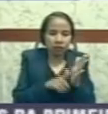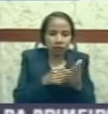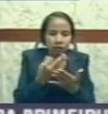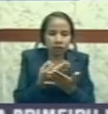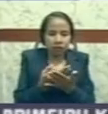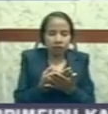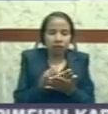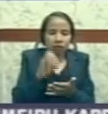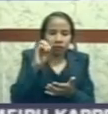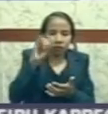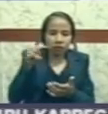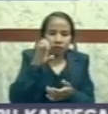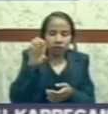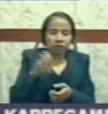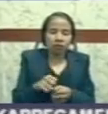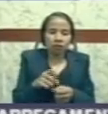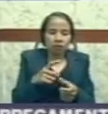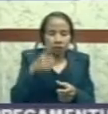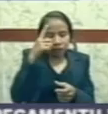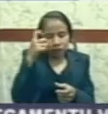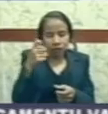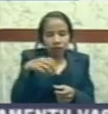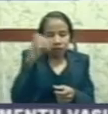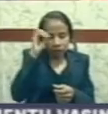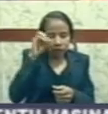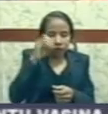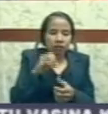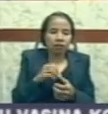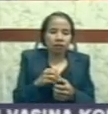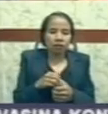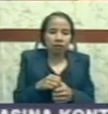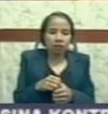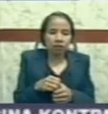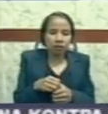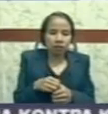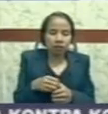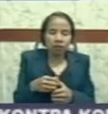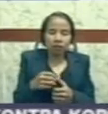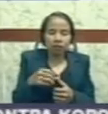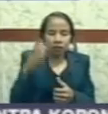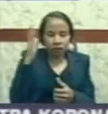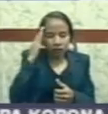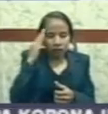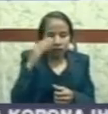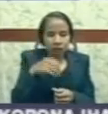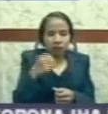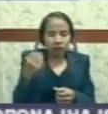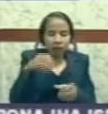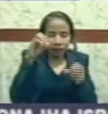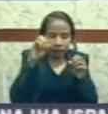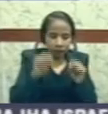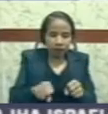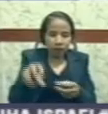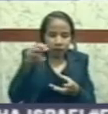Estado. Da maneira depois se observa e avalia a menina que até há no embalo bem enquadramos e a